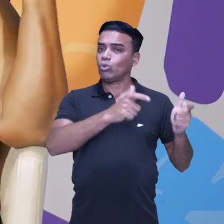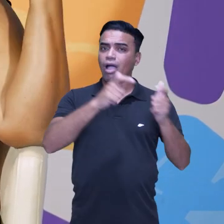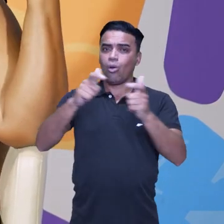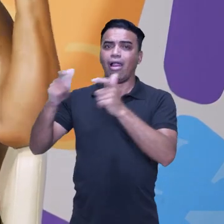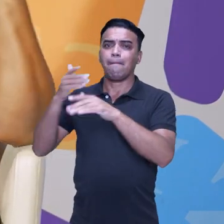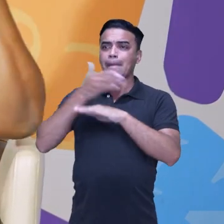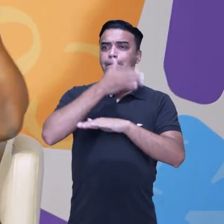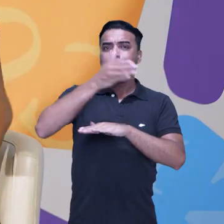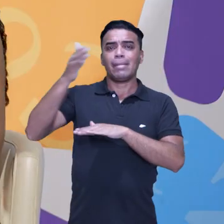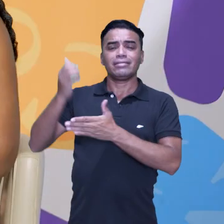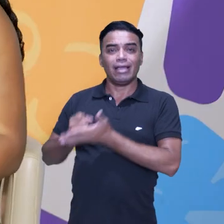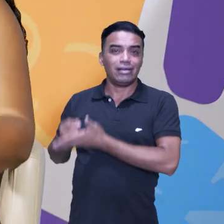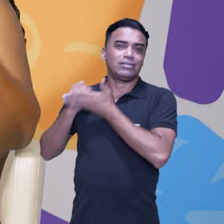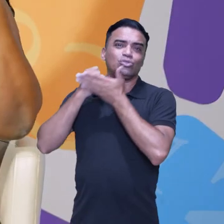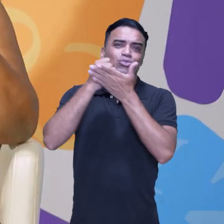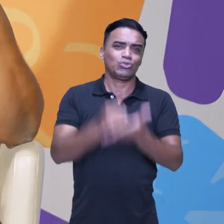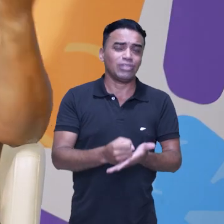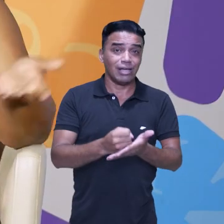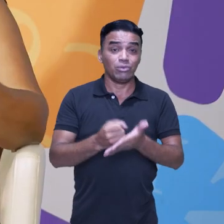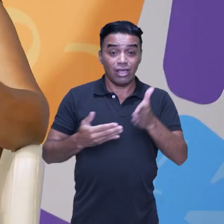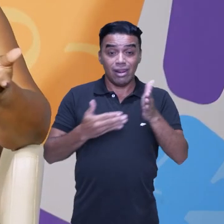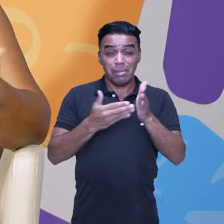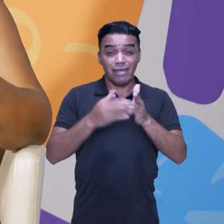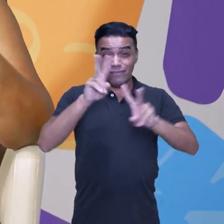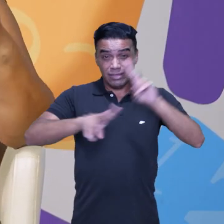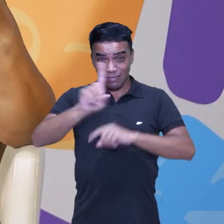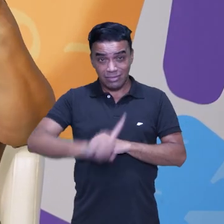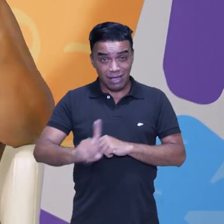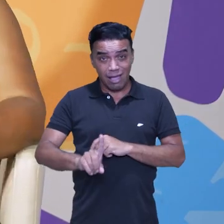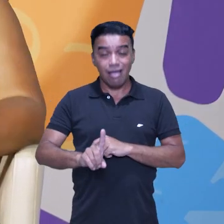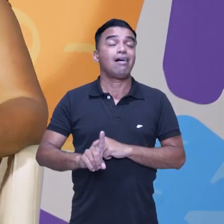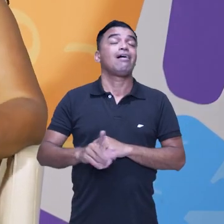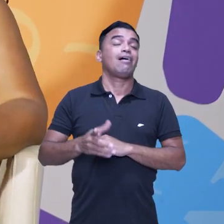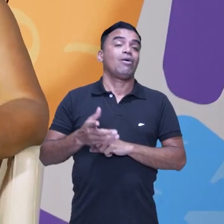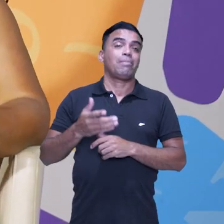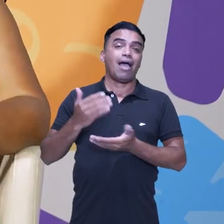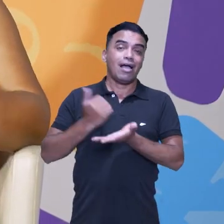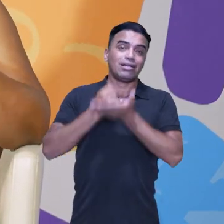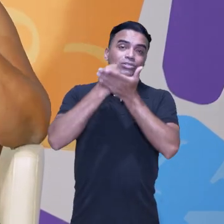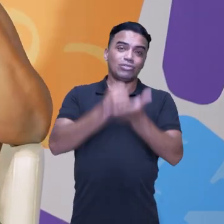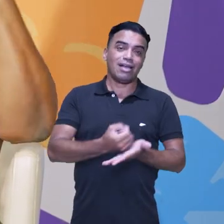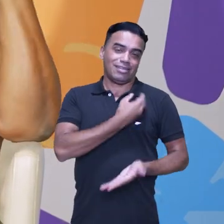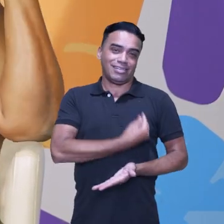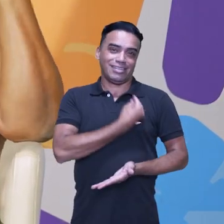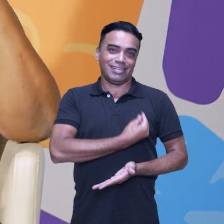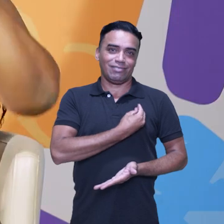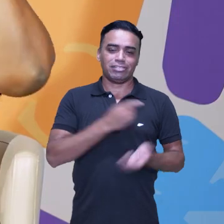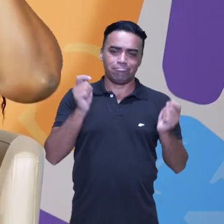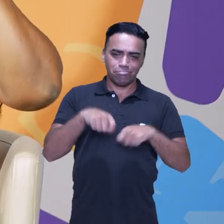isso tenha contribuído muito, porque o Muros Invisíveis é isso, né? Contribuído muito para a sua caminhada, né? Que você possa